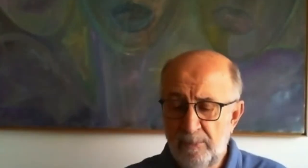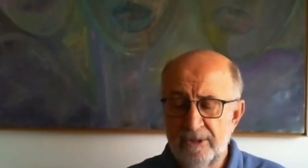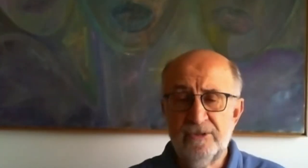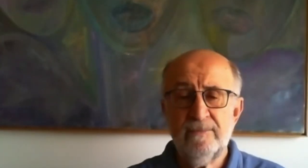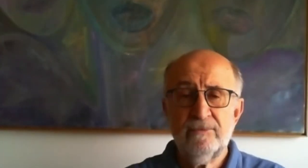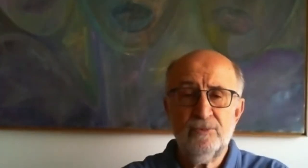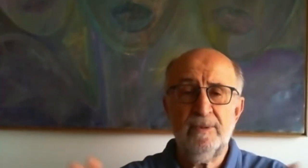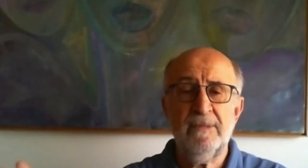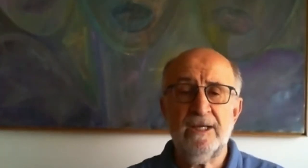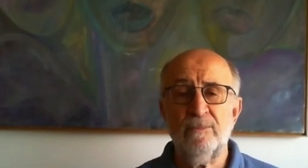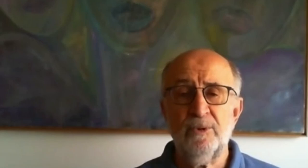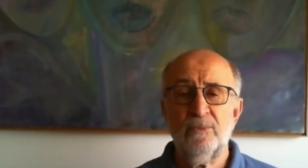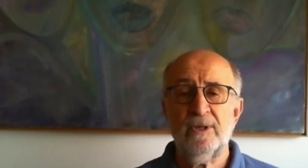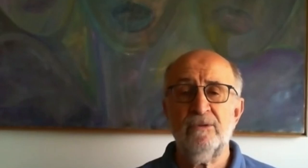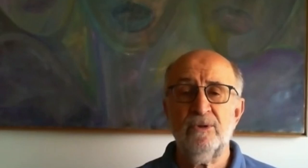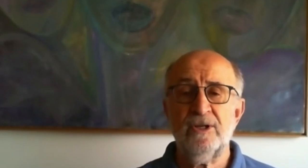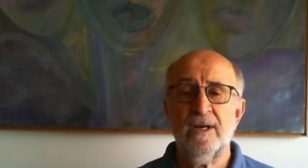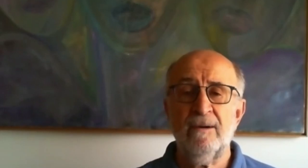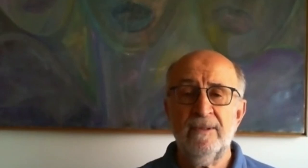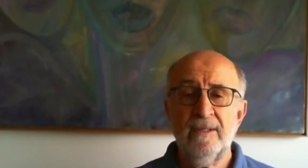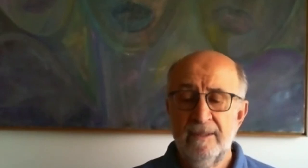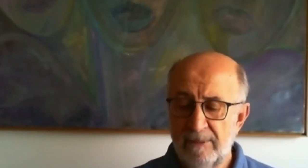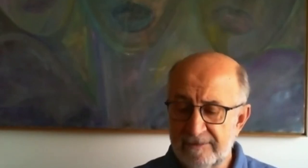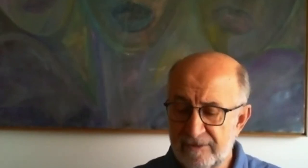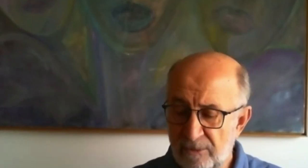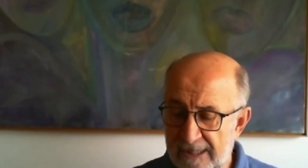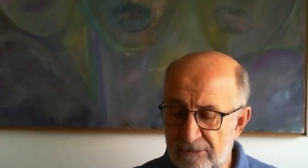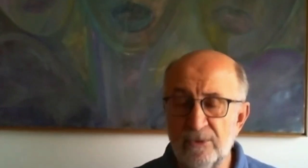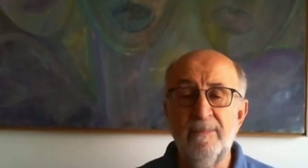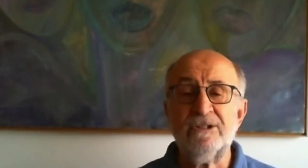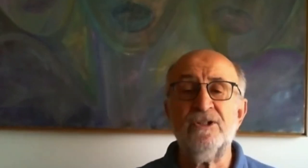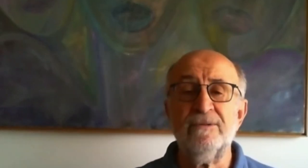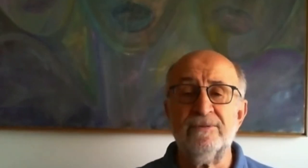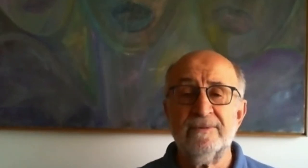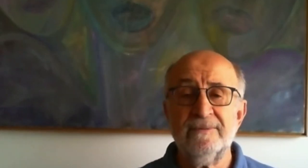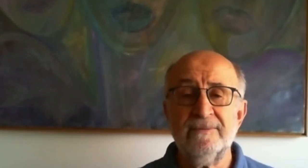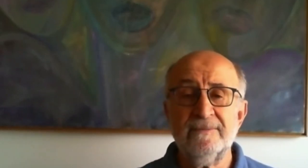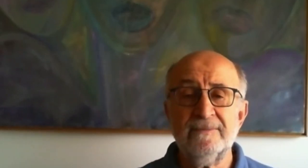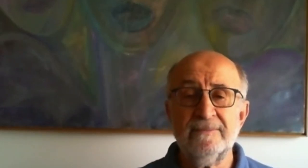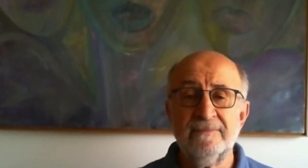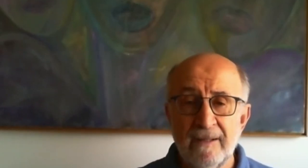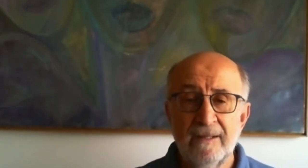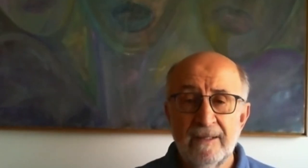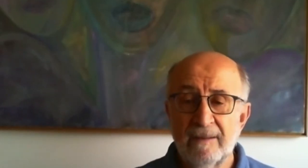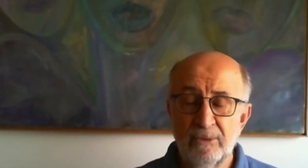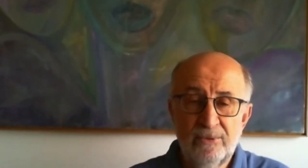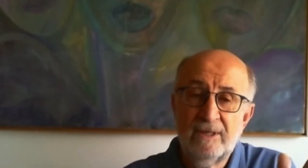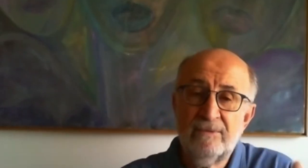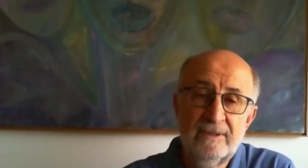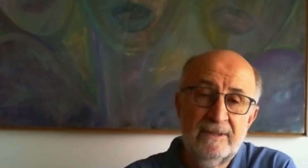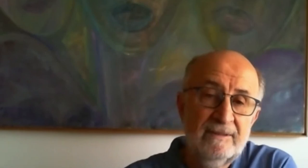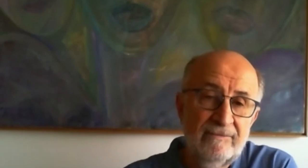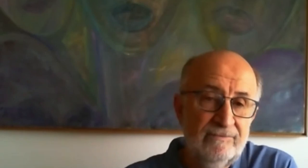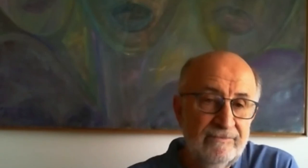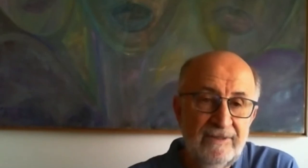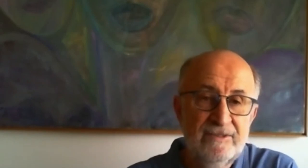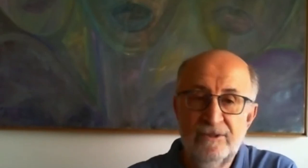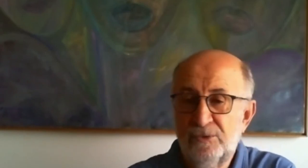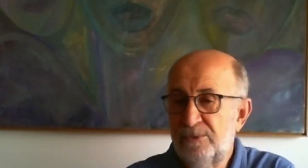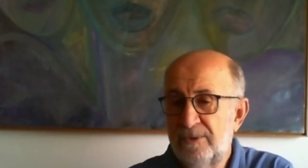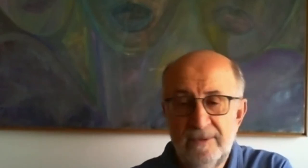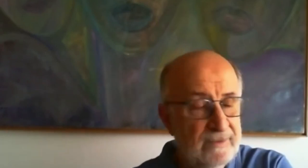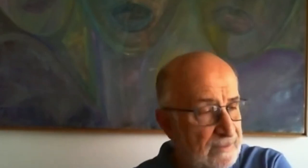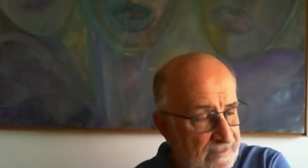E depois submete ao procurador-geral, passa a ser um ato normativo. A procuradoria